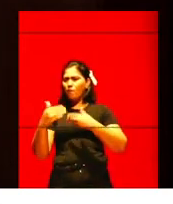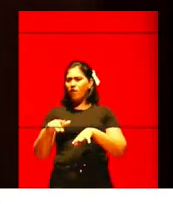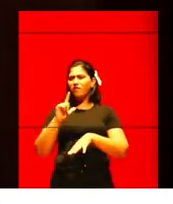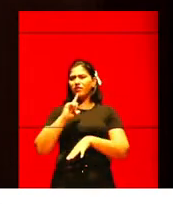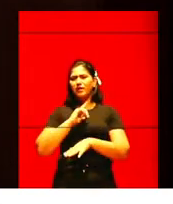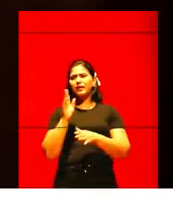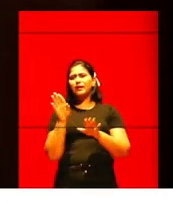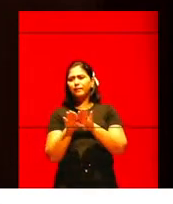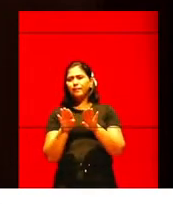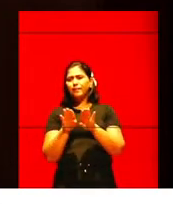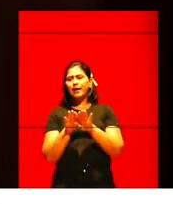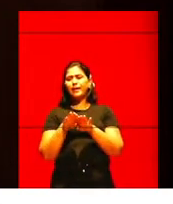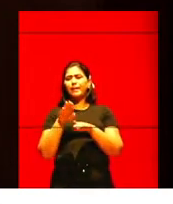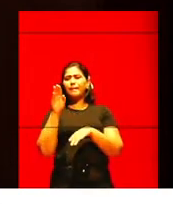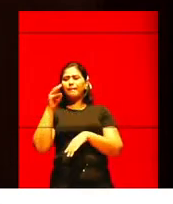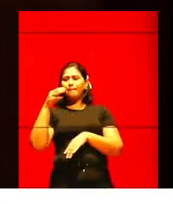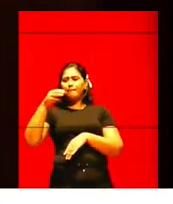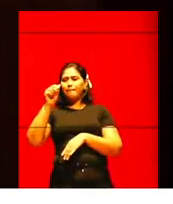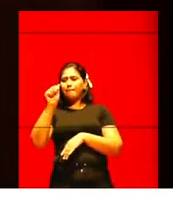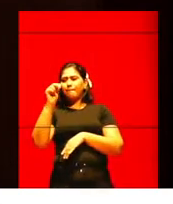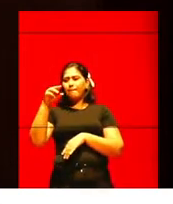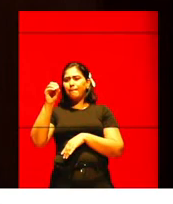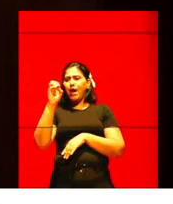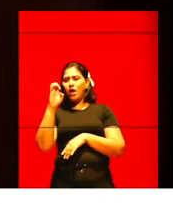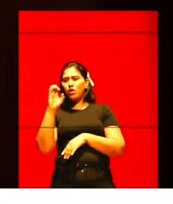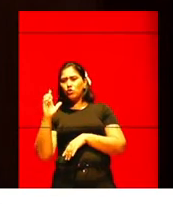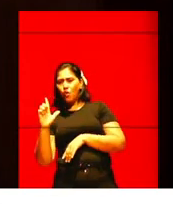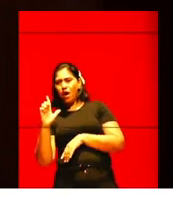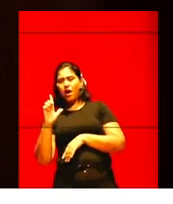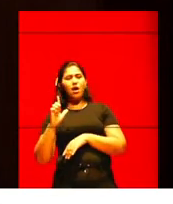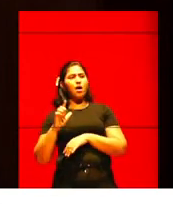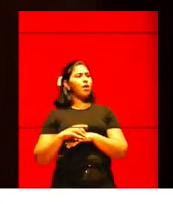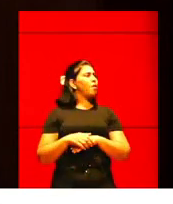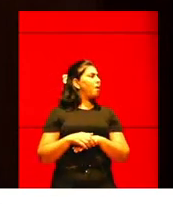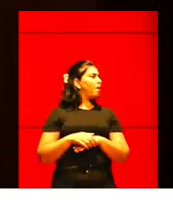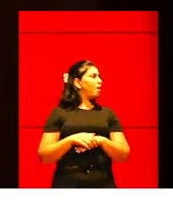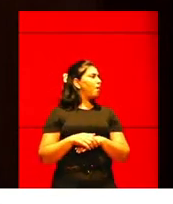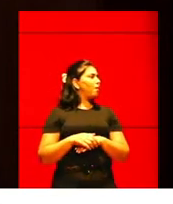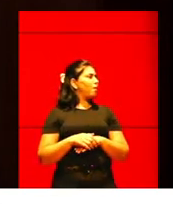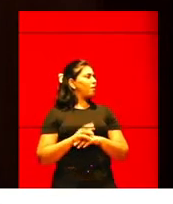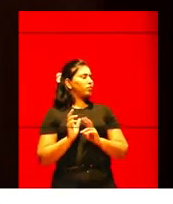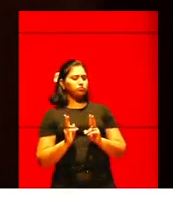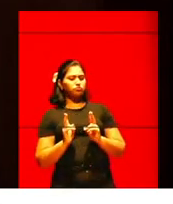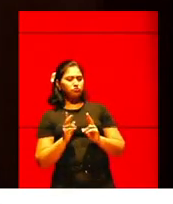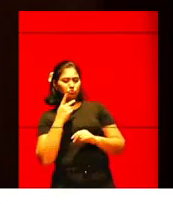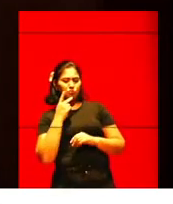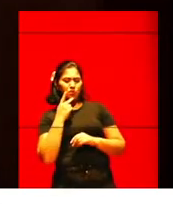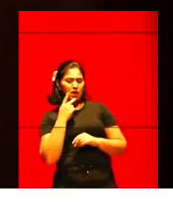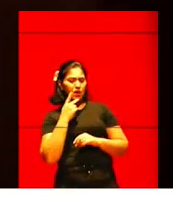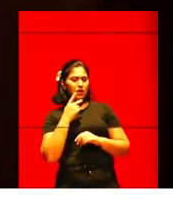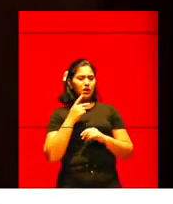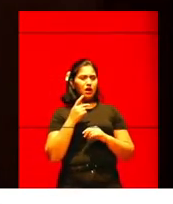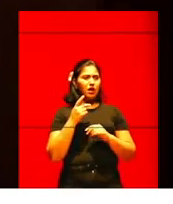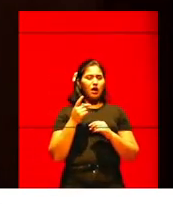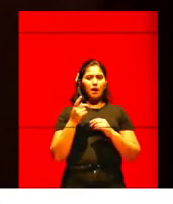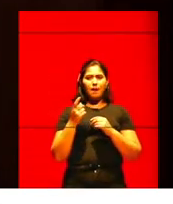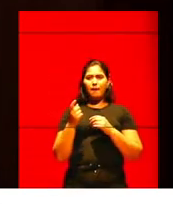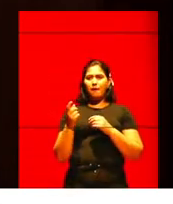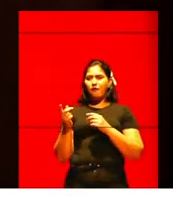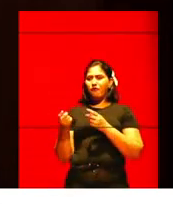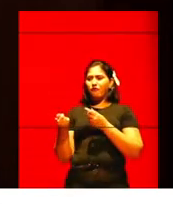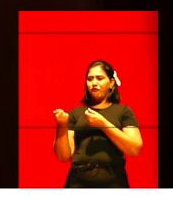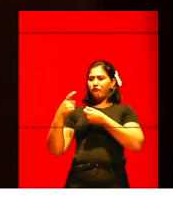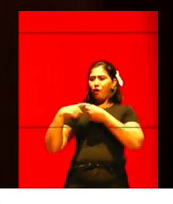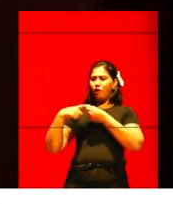Manuel Bandeira. Manuel Bandeira, que geração ele está escrevendo? Ele escreve no pré-modernismo, depois volta na primeira